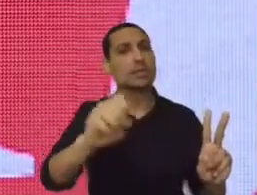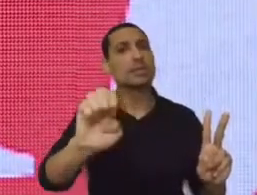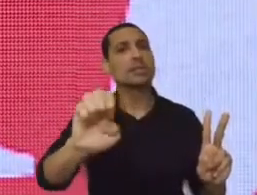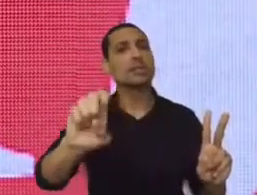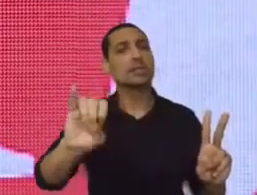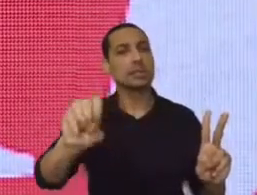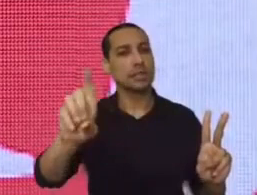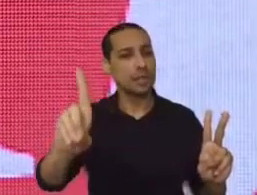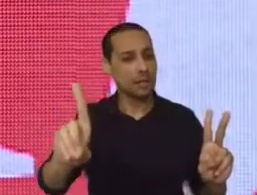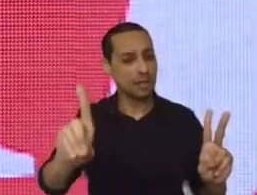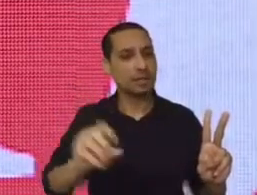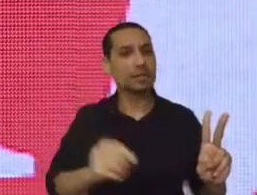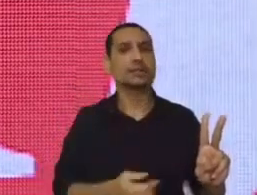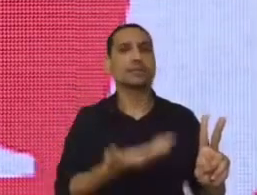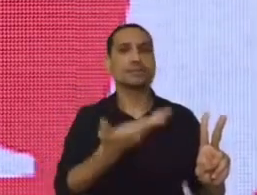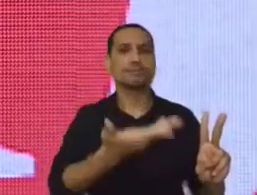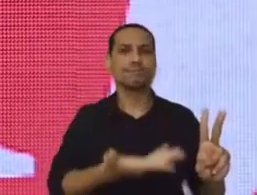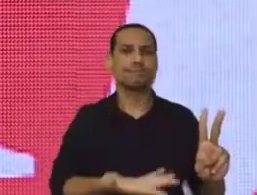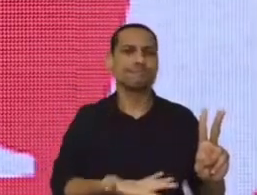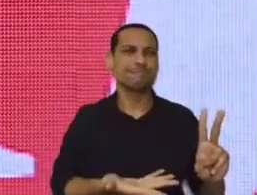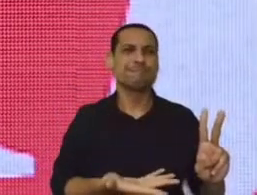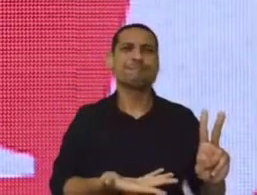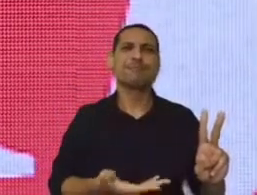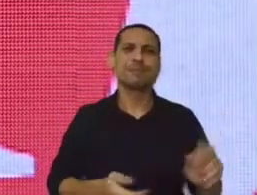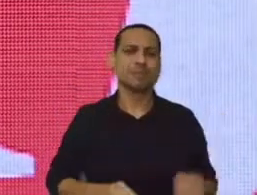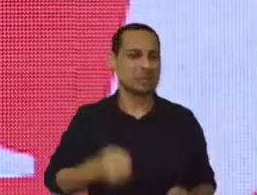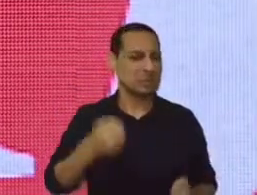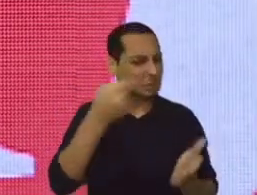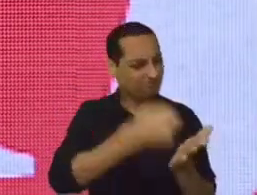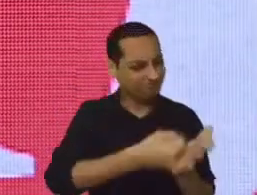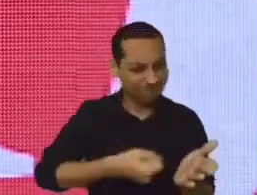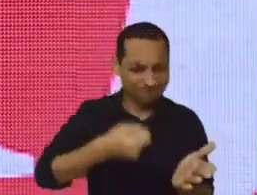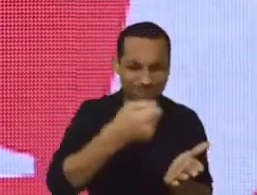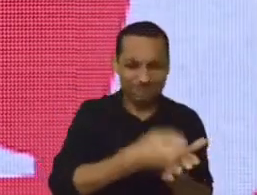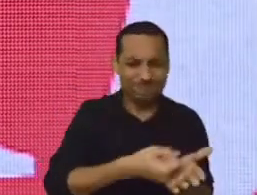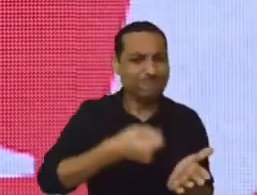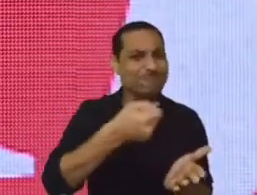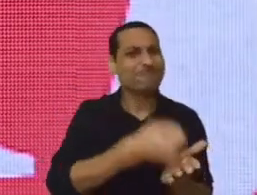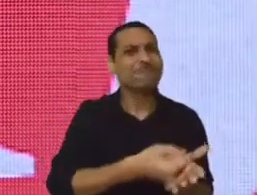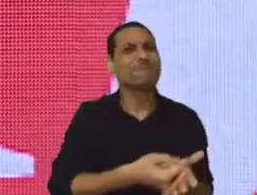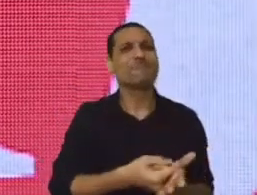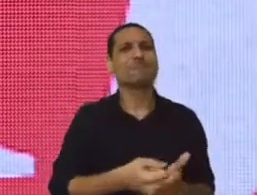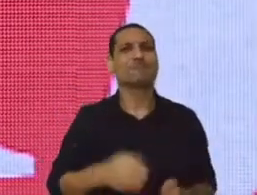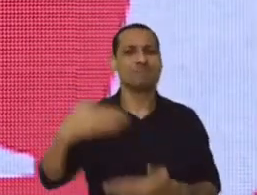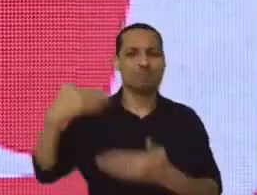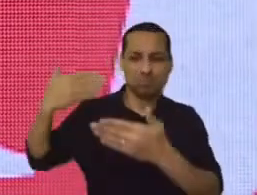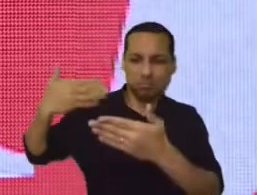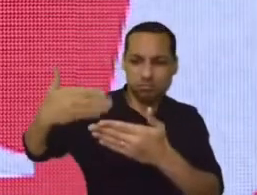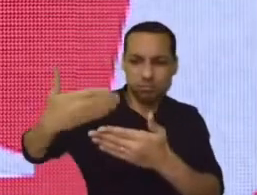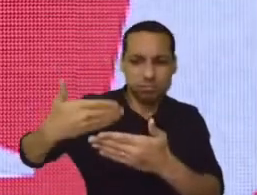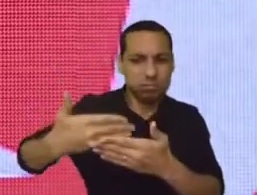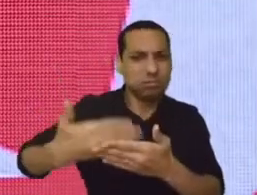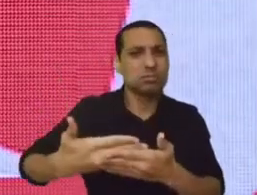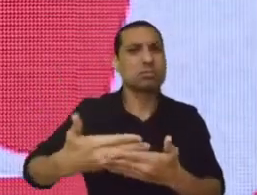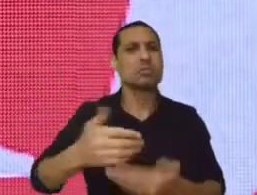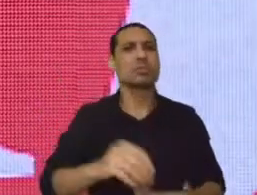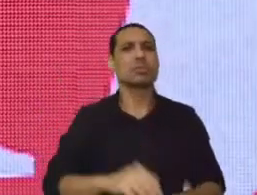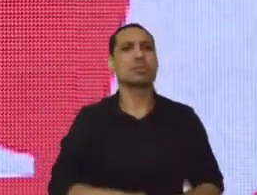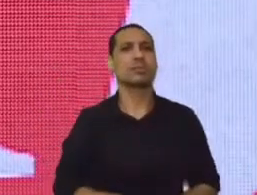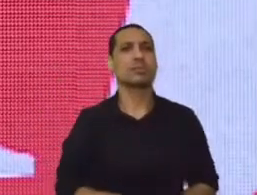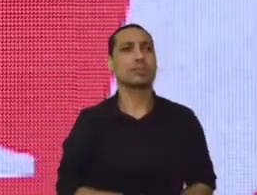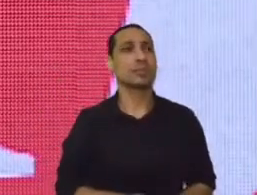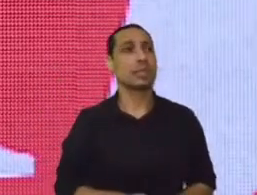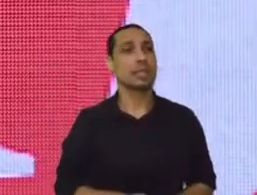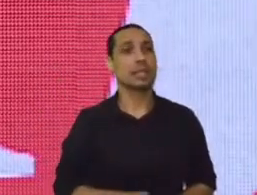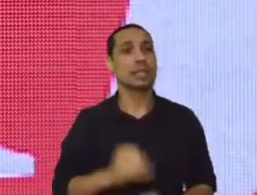vida, de luta, que é muito parecida com a trajetória da nossa central. Nossa central hoje, sem dúvida nenhuma, eu